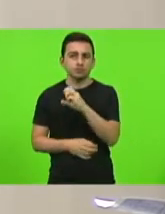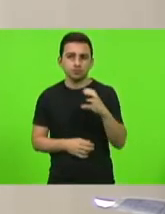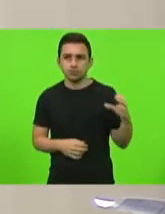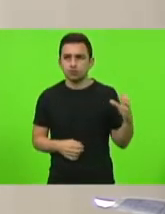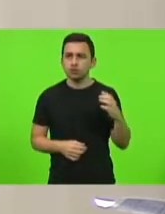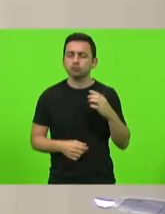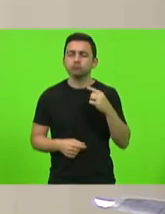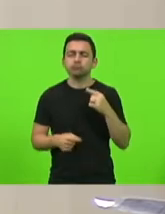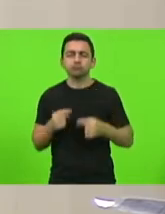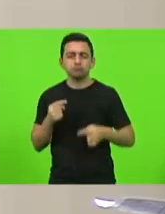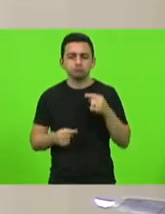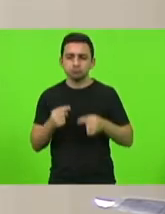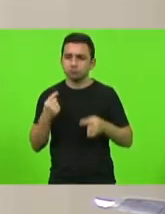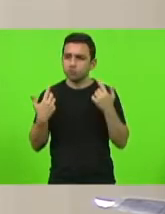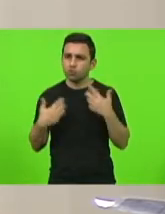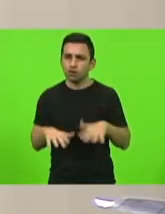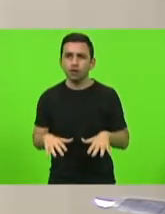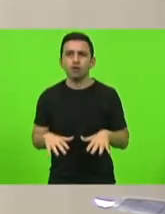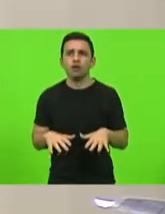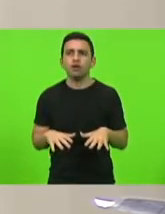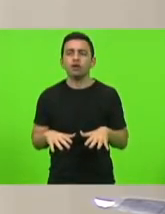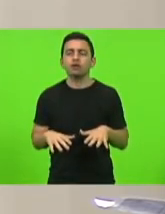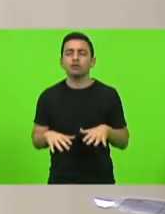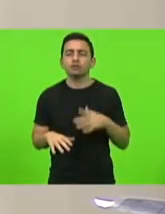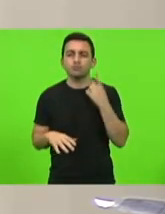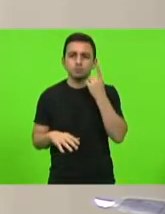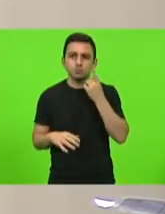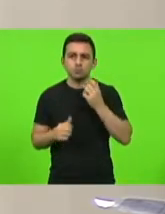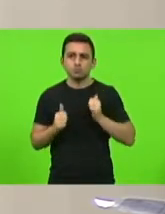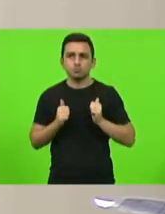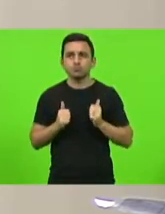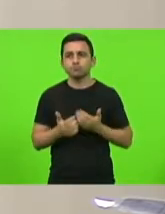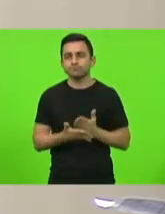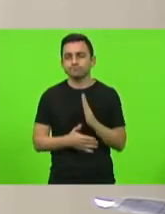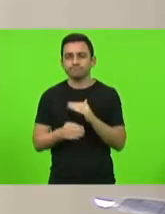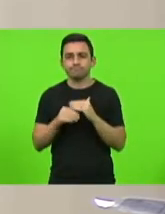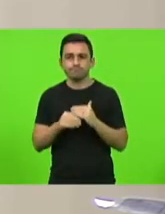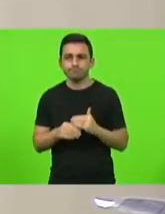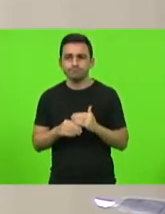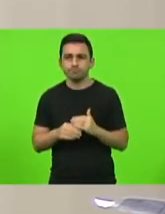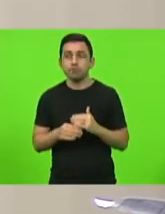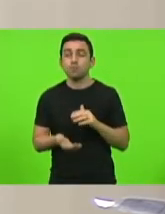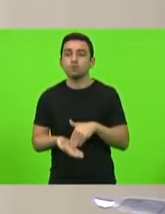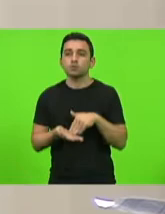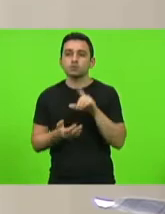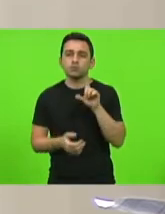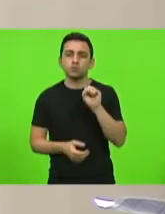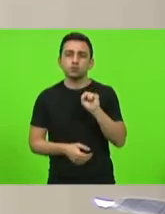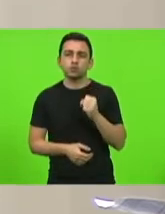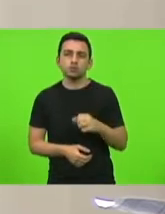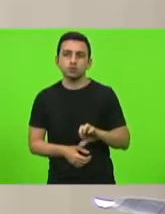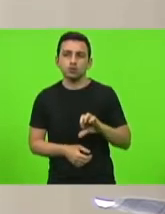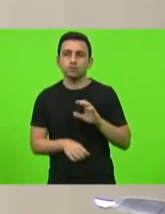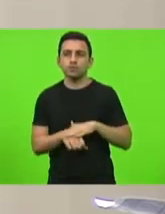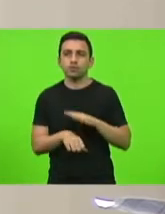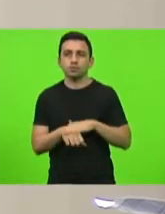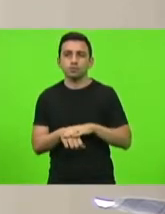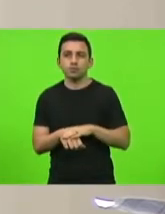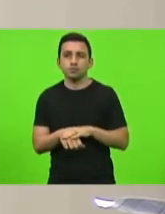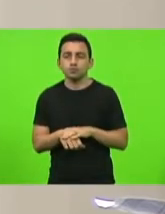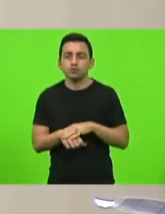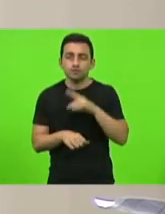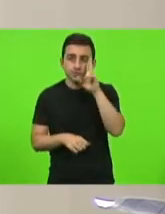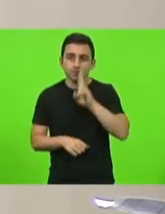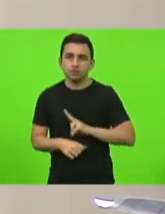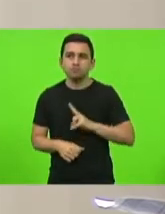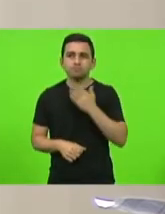discutir, em votação, deputados que aprovam, permaneçam como se encontram. Aprovado por unanimidade. Moção 1089, autor deputado Ivan Nats, apelando